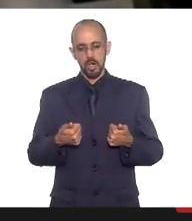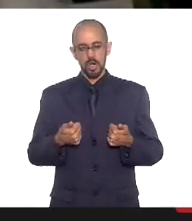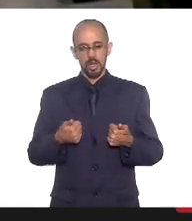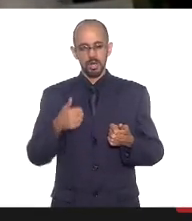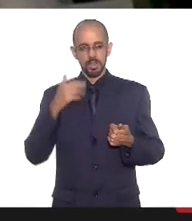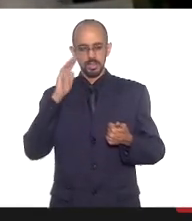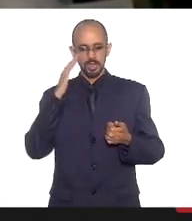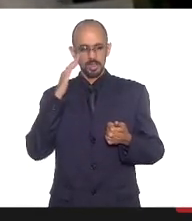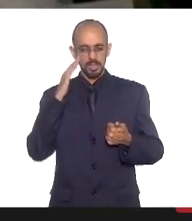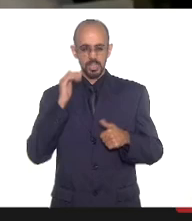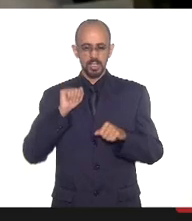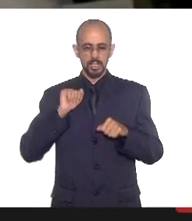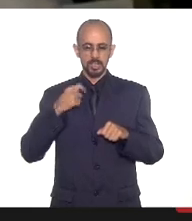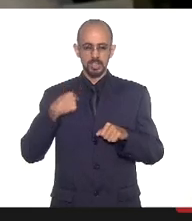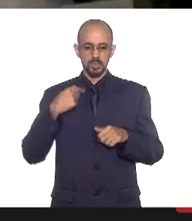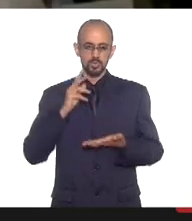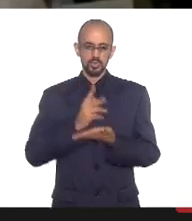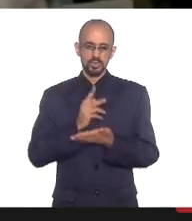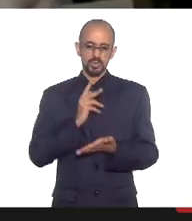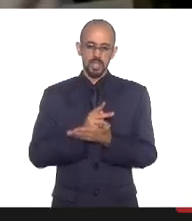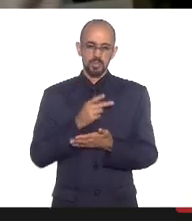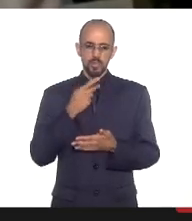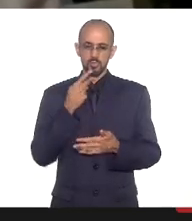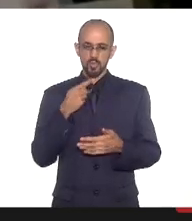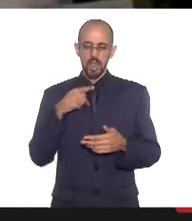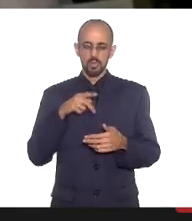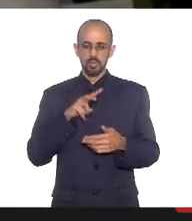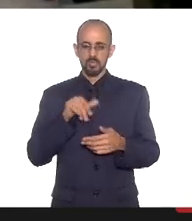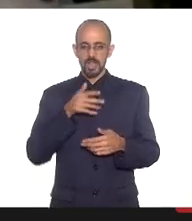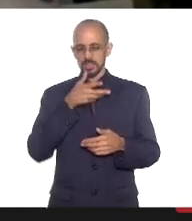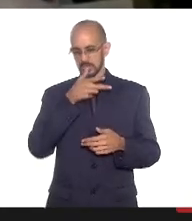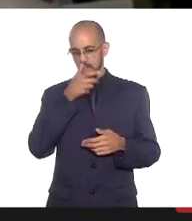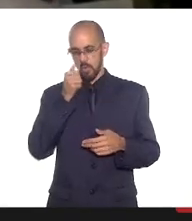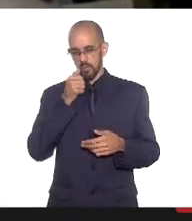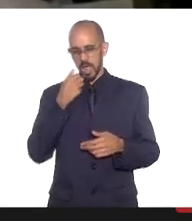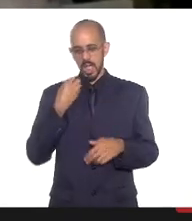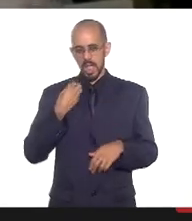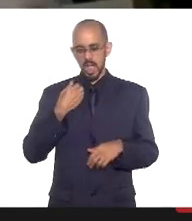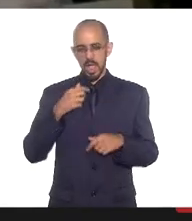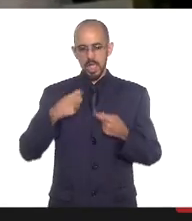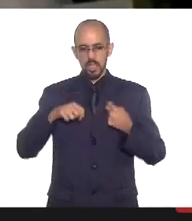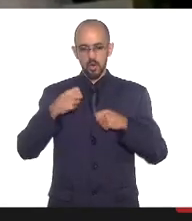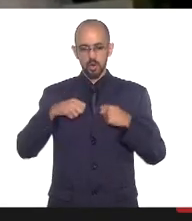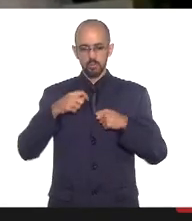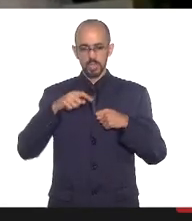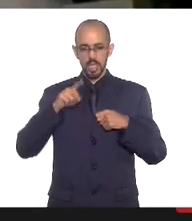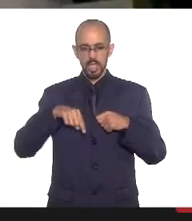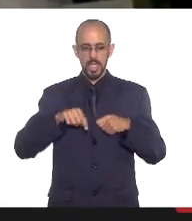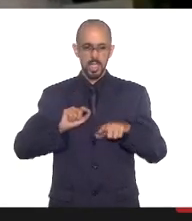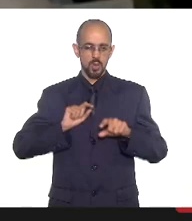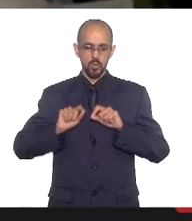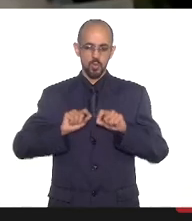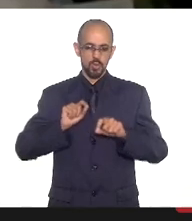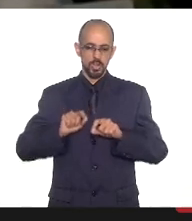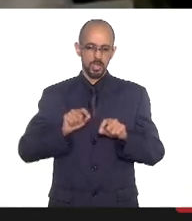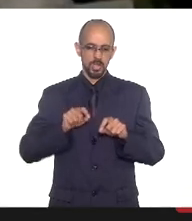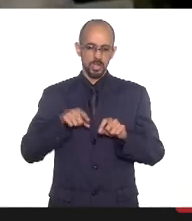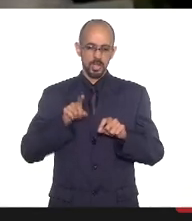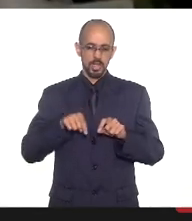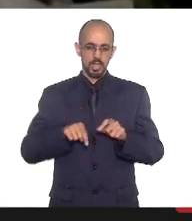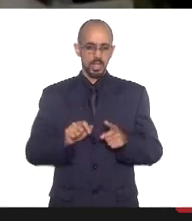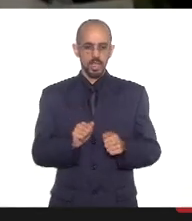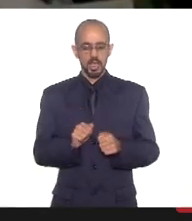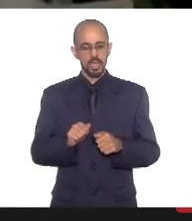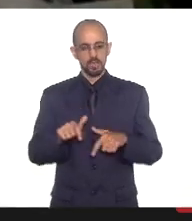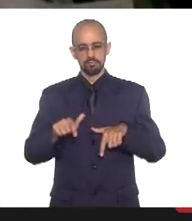e eu sempre falo que o que vai salvar economia à saúde não tem outra maneira de você conseguir resolver o problema da